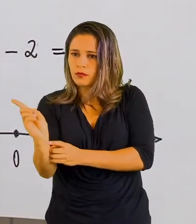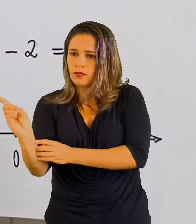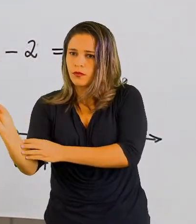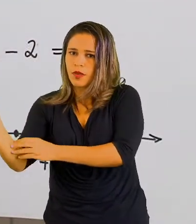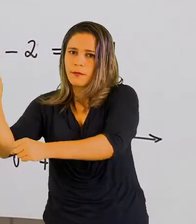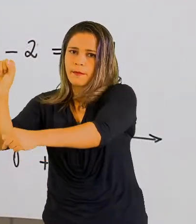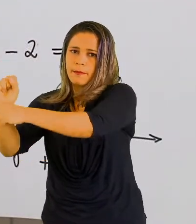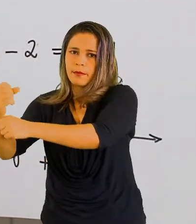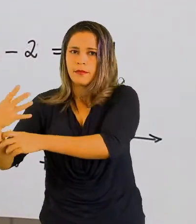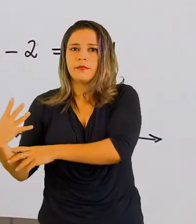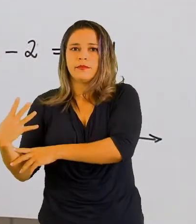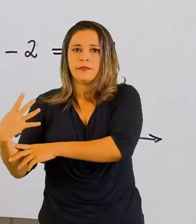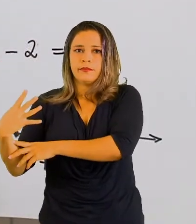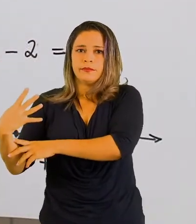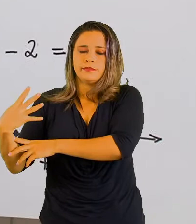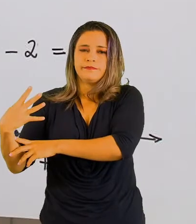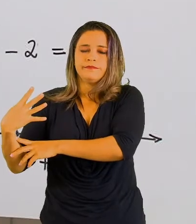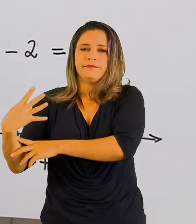Nós